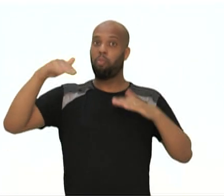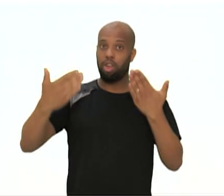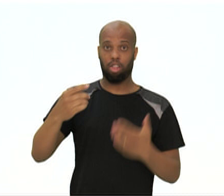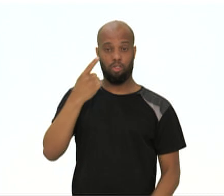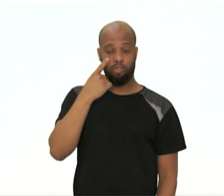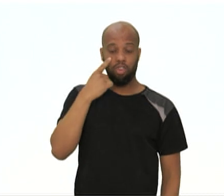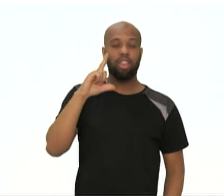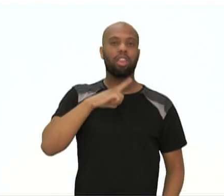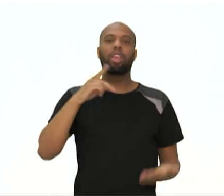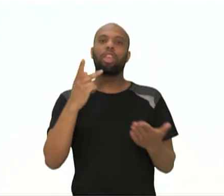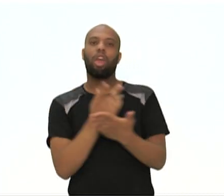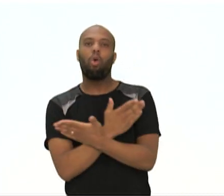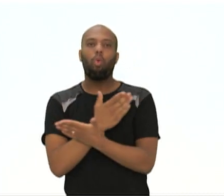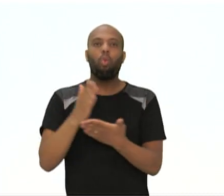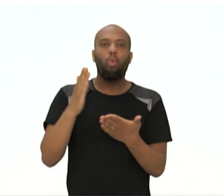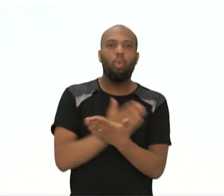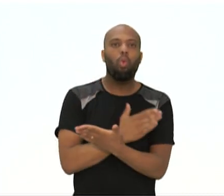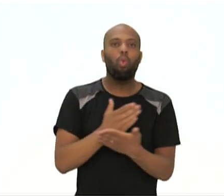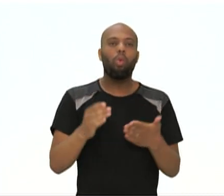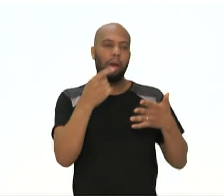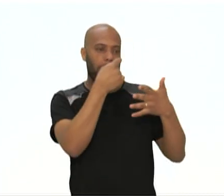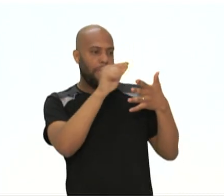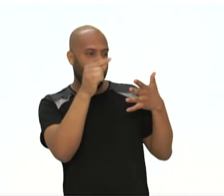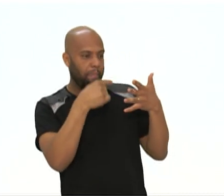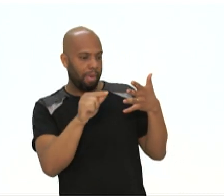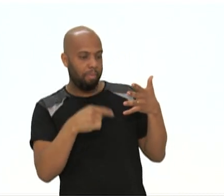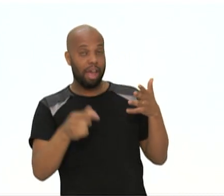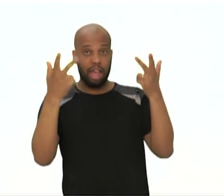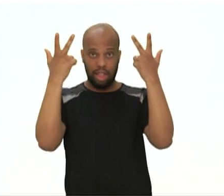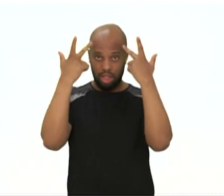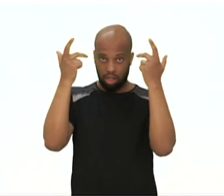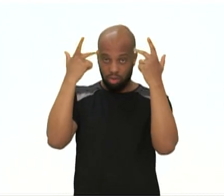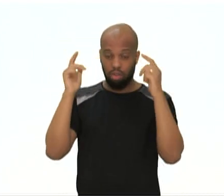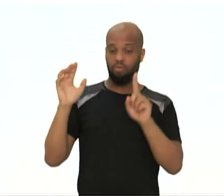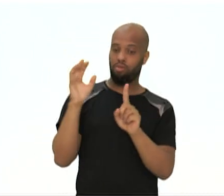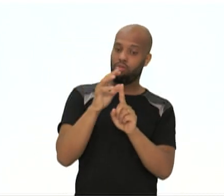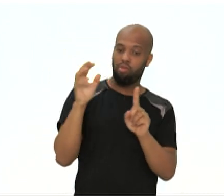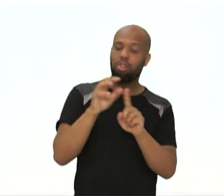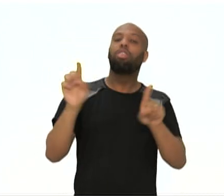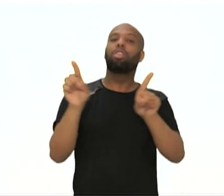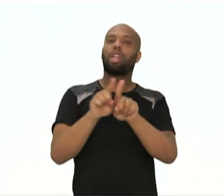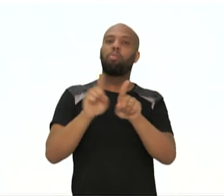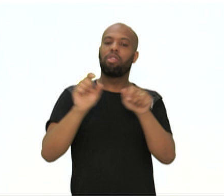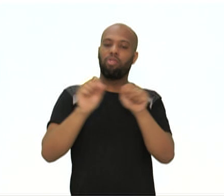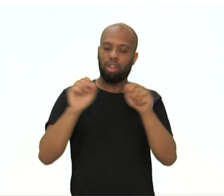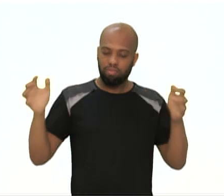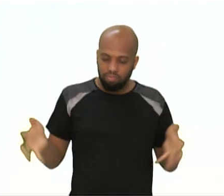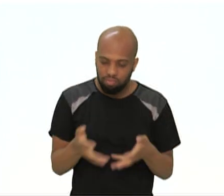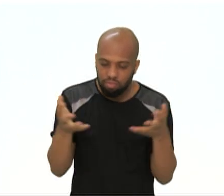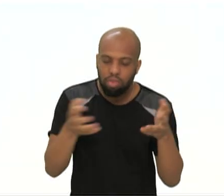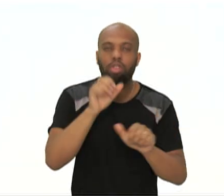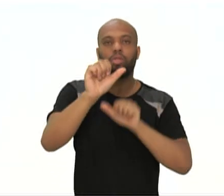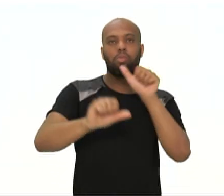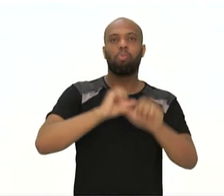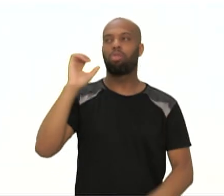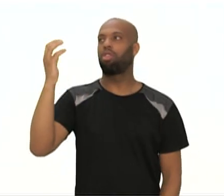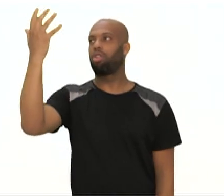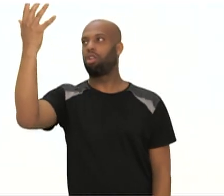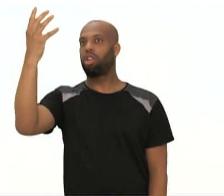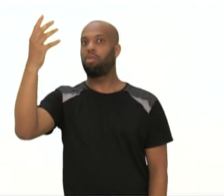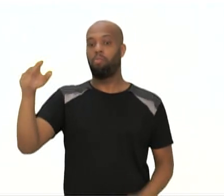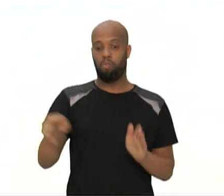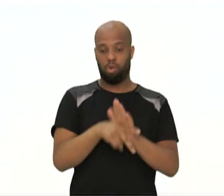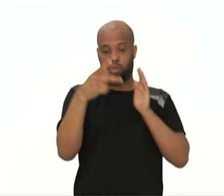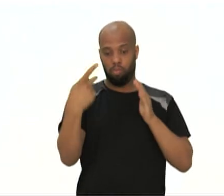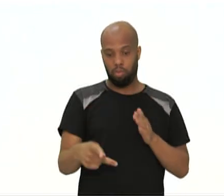ver alguns elementos, algumas condições naturais que influenciam e que promovem mudanças climáticas, tanto